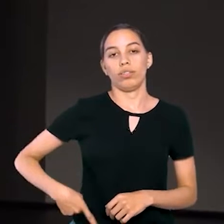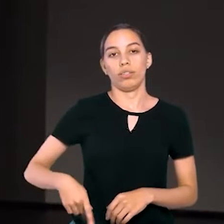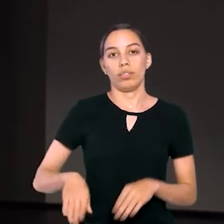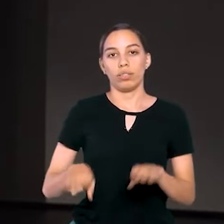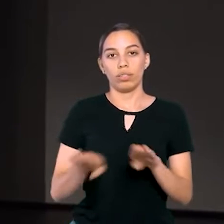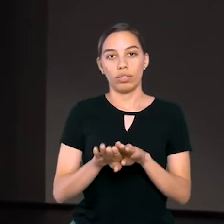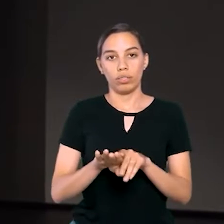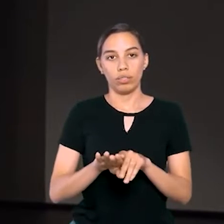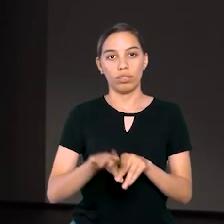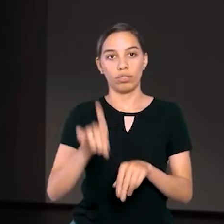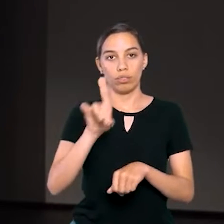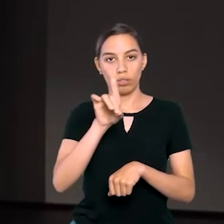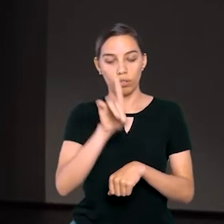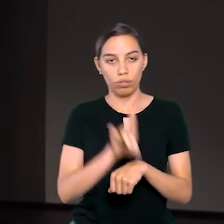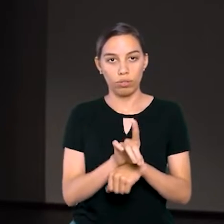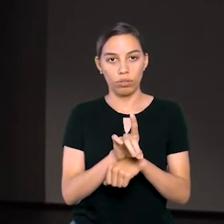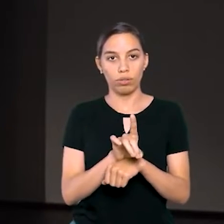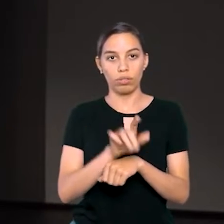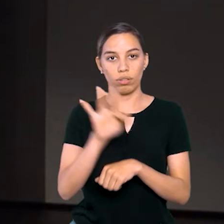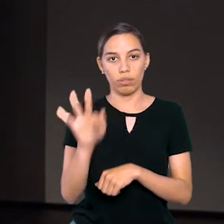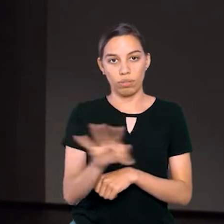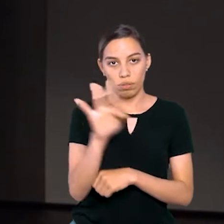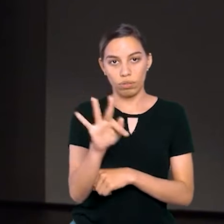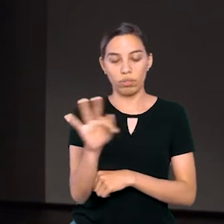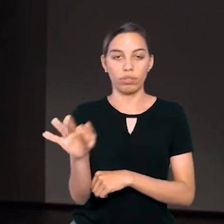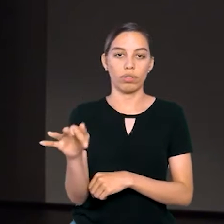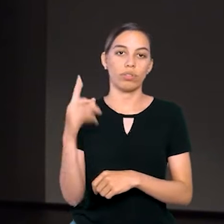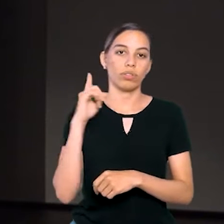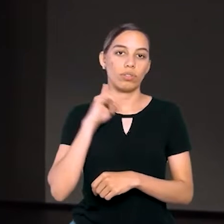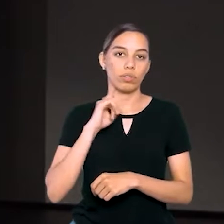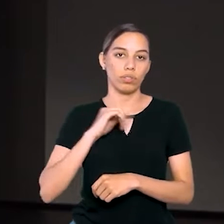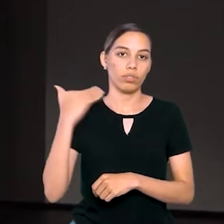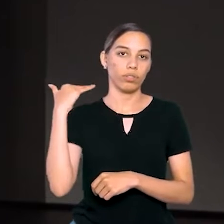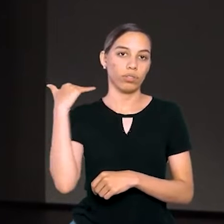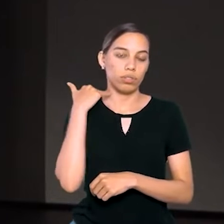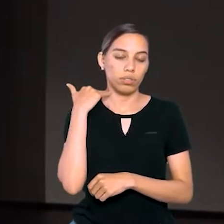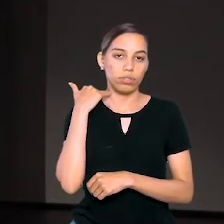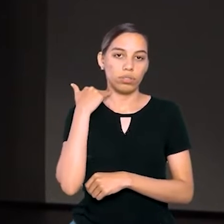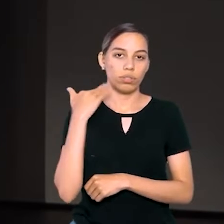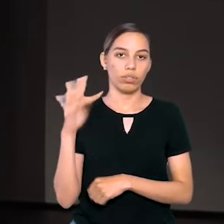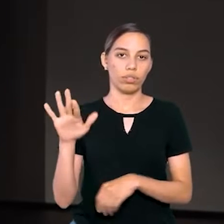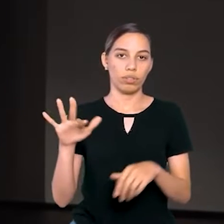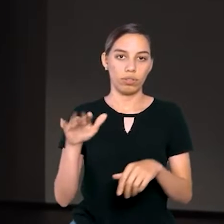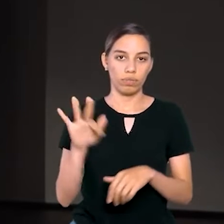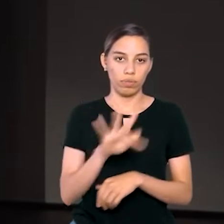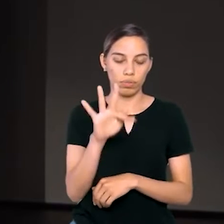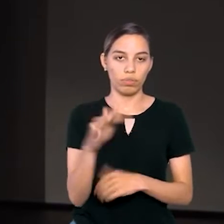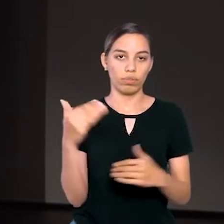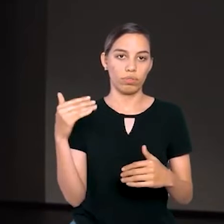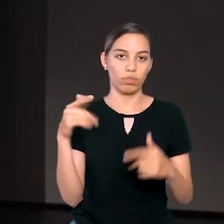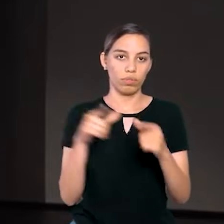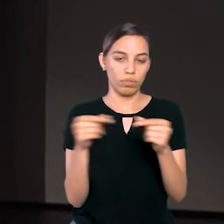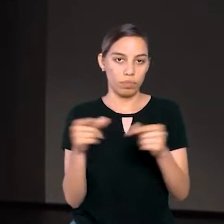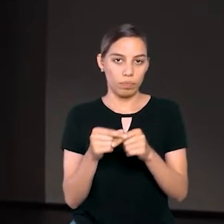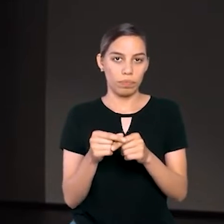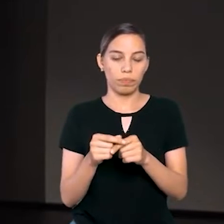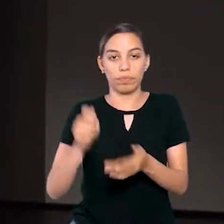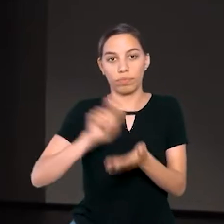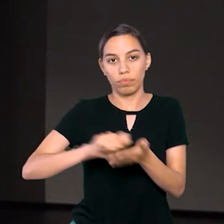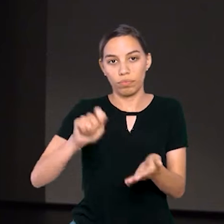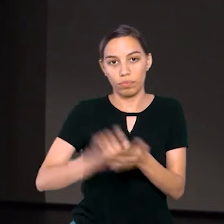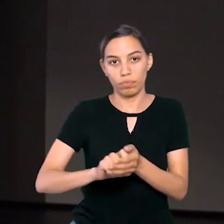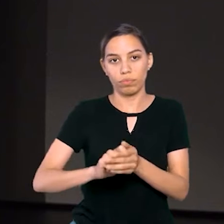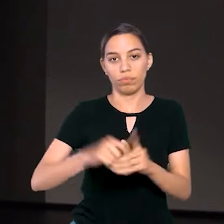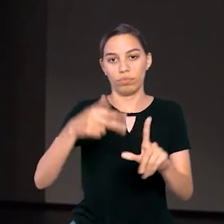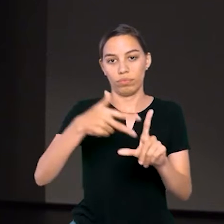honoris causa pela Universidade Federal de Juiz de Fora e Universidade de Brasília. Roteirista e apresentador